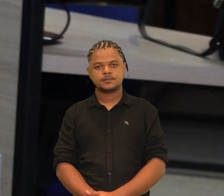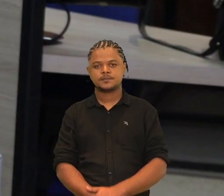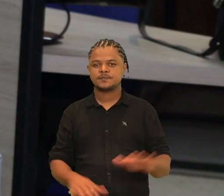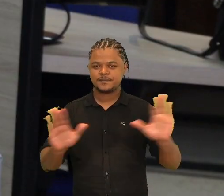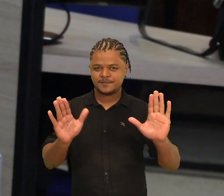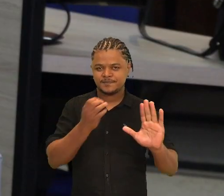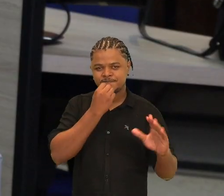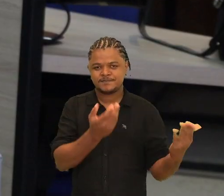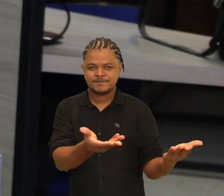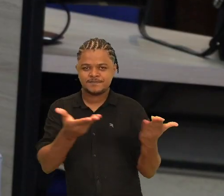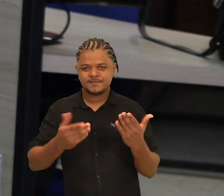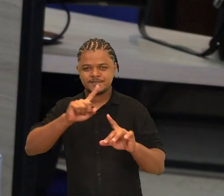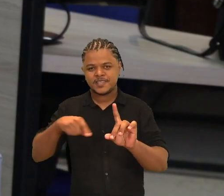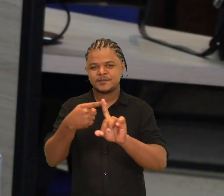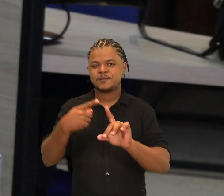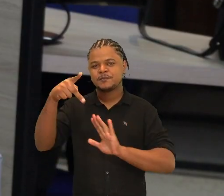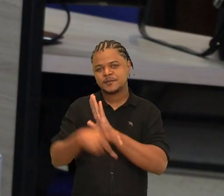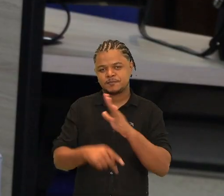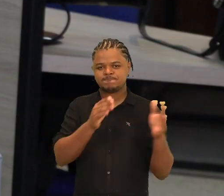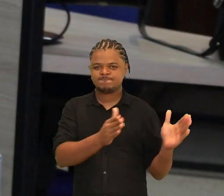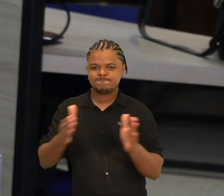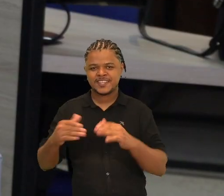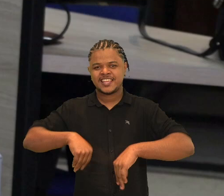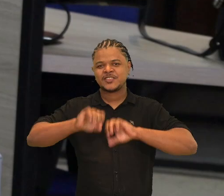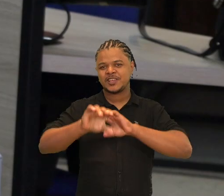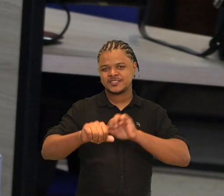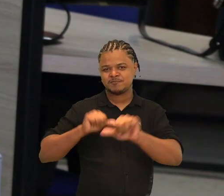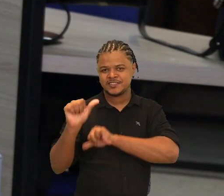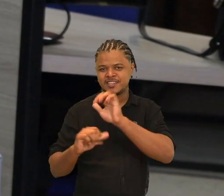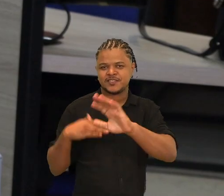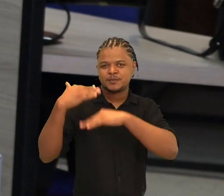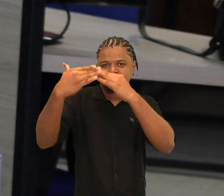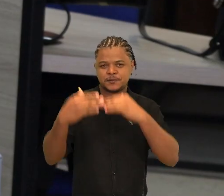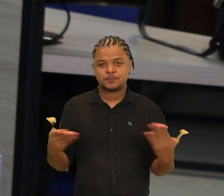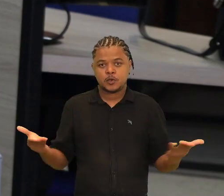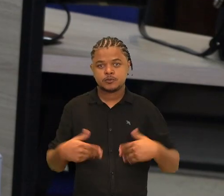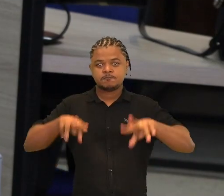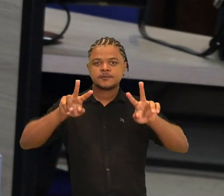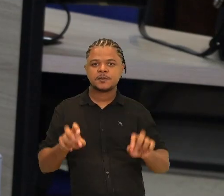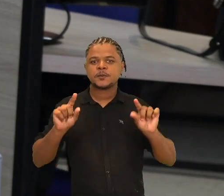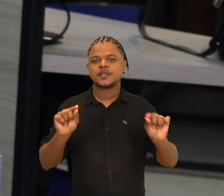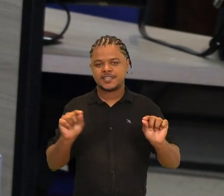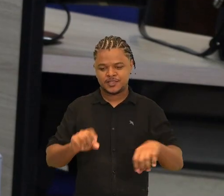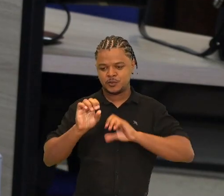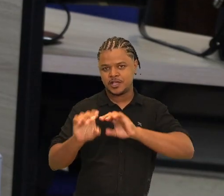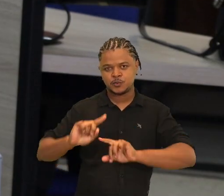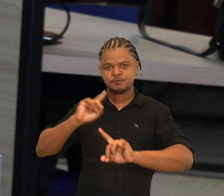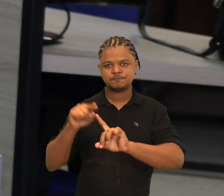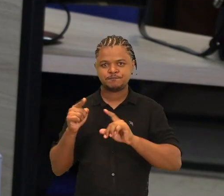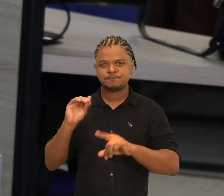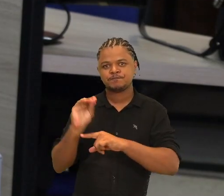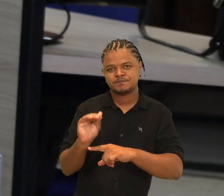Olá, sejam bem-vindos a mais um programa da série Educação em Transformação. O nosso tema de hoje é Educação para o Cuidado e nós vamos